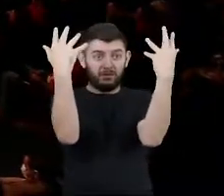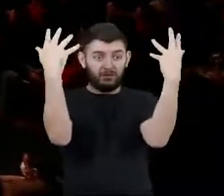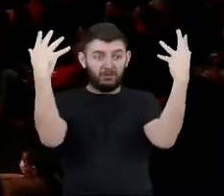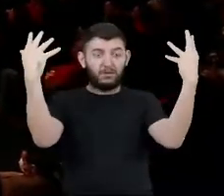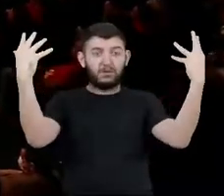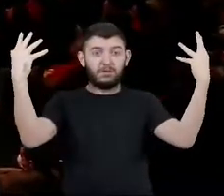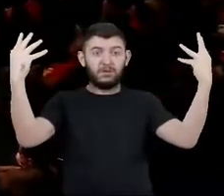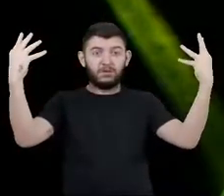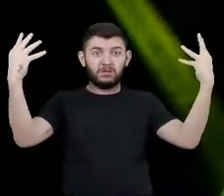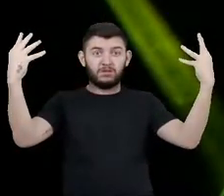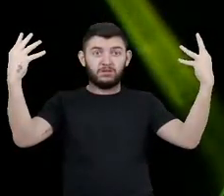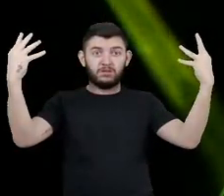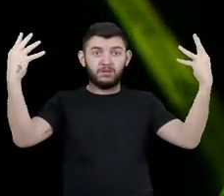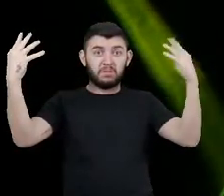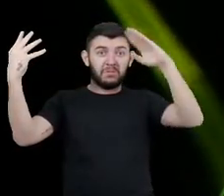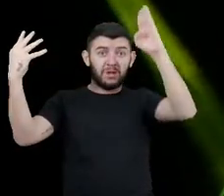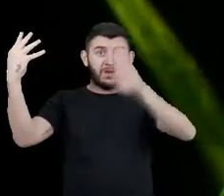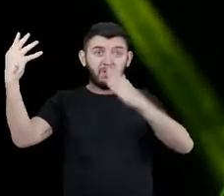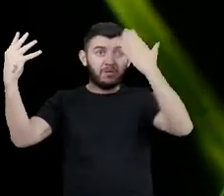Mas eu vou falar um negócio para vocês.